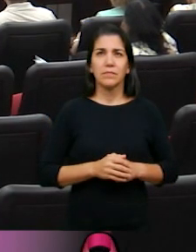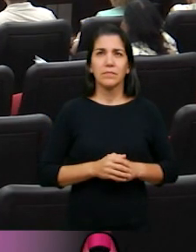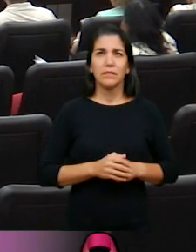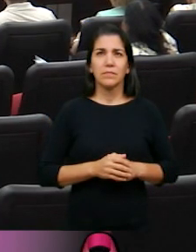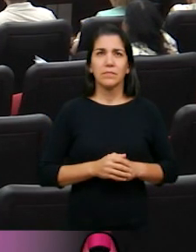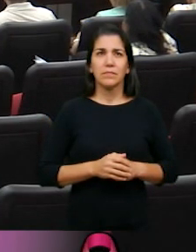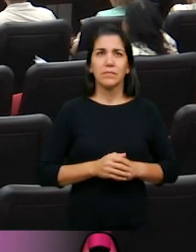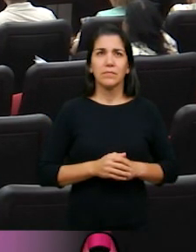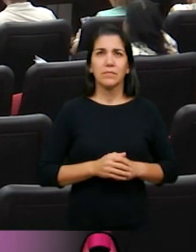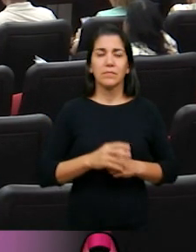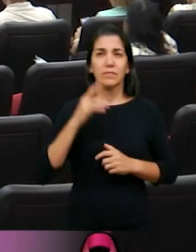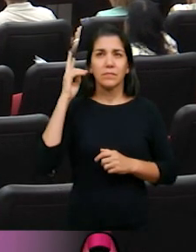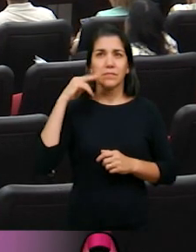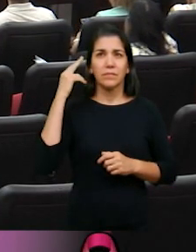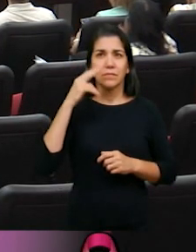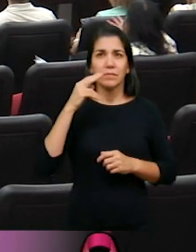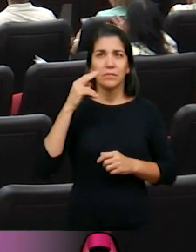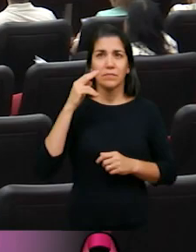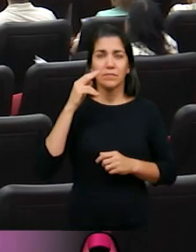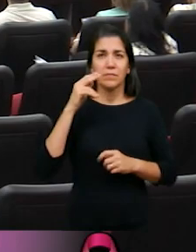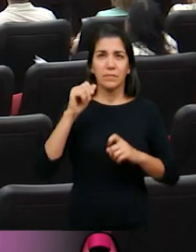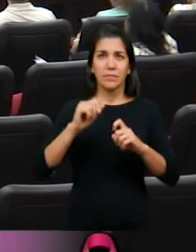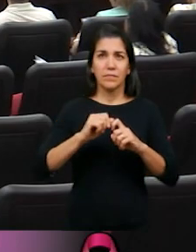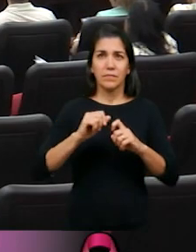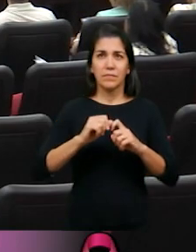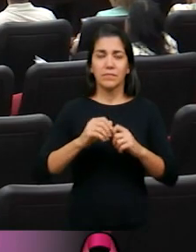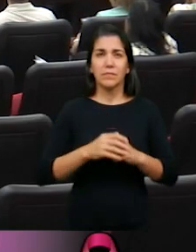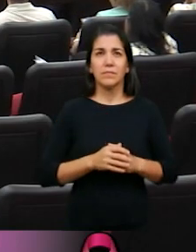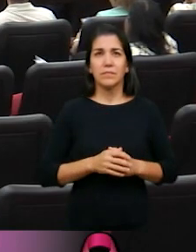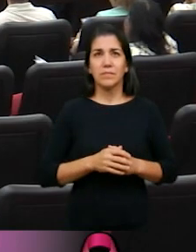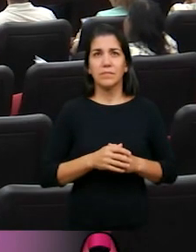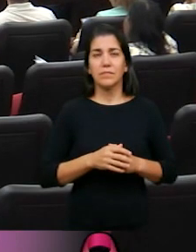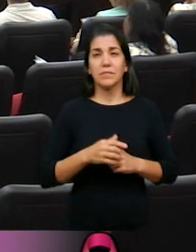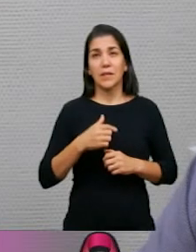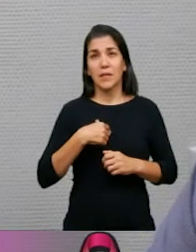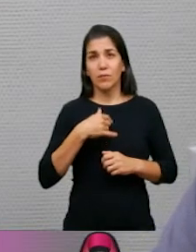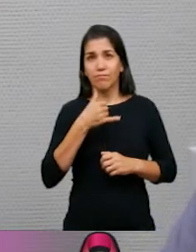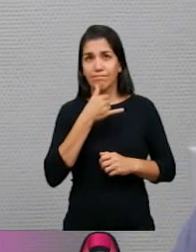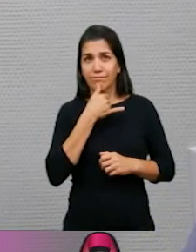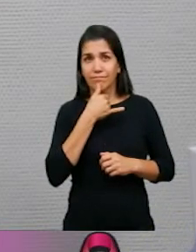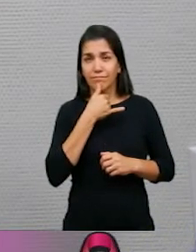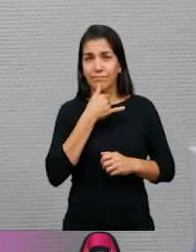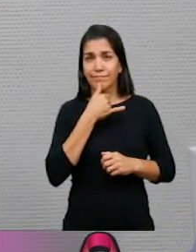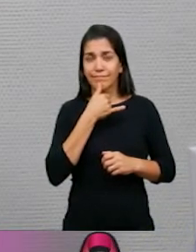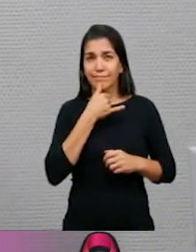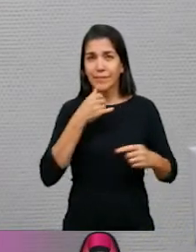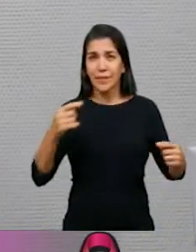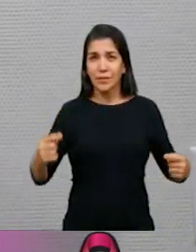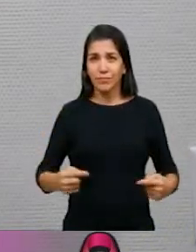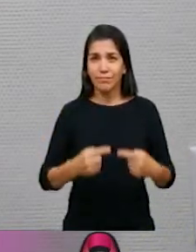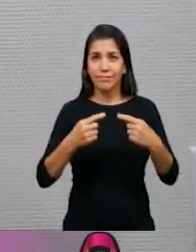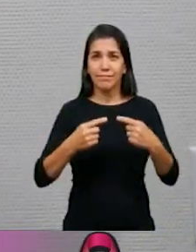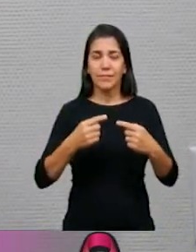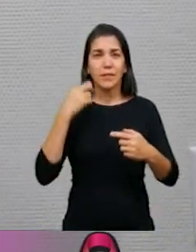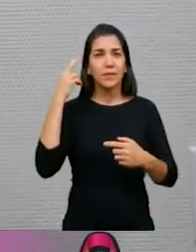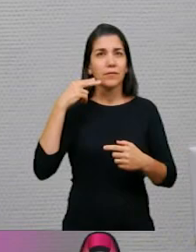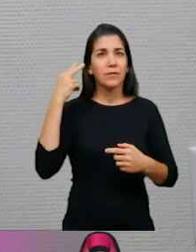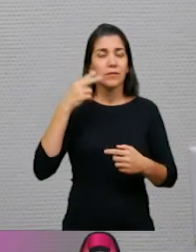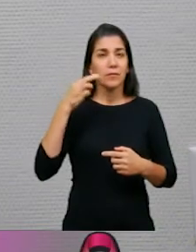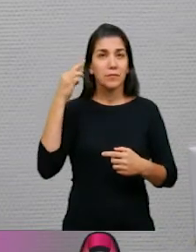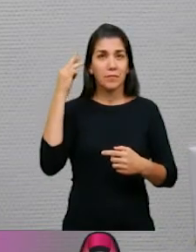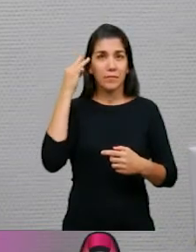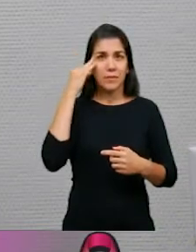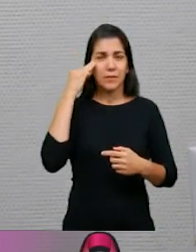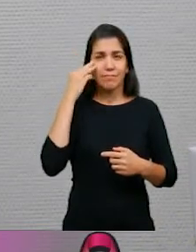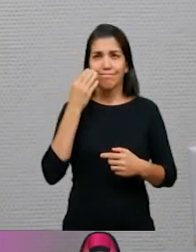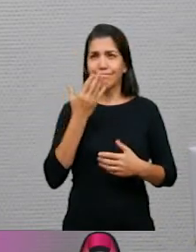Com a palavra, vereador Arlindo Araújo. Olha, senhor presidente, eu fico chateado de ter que entrar nesse embate com o vereador Maurício, mas ele realmente tem problema,